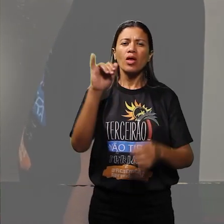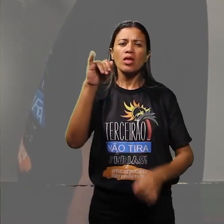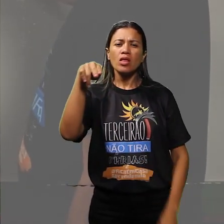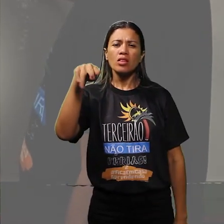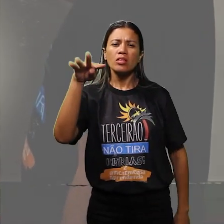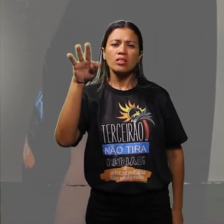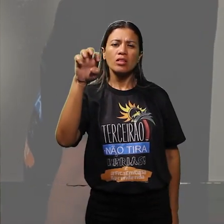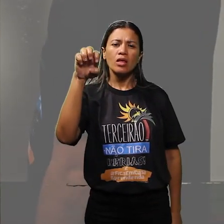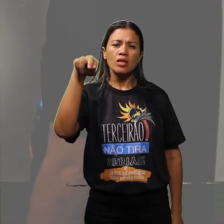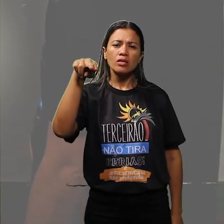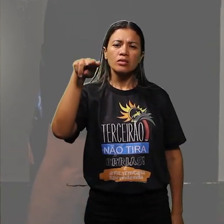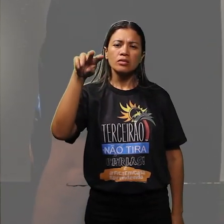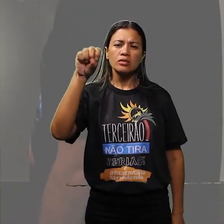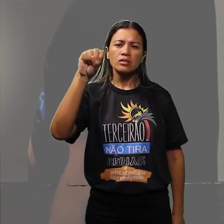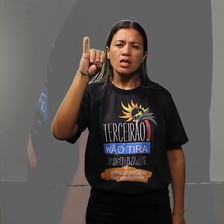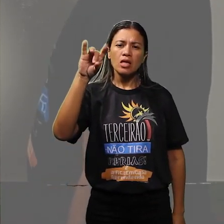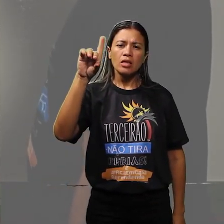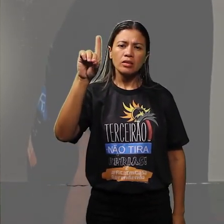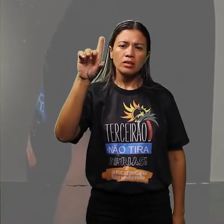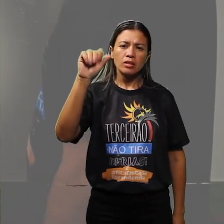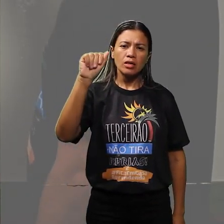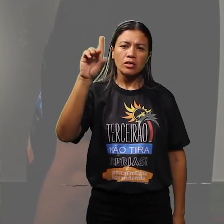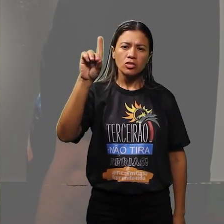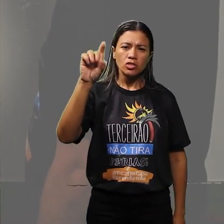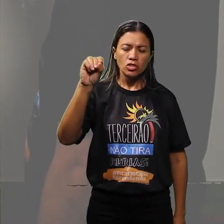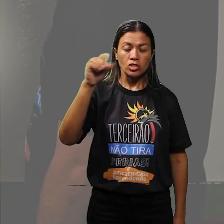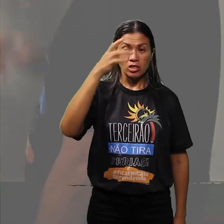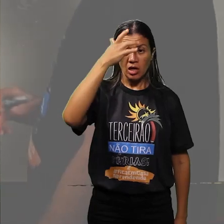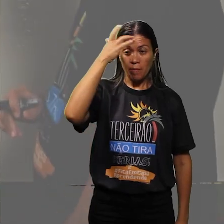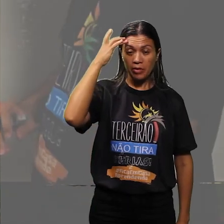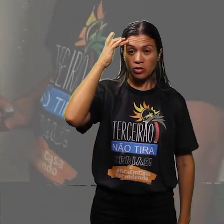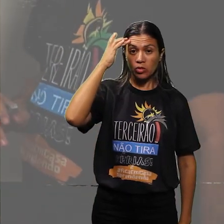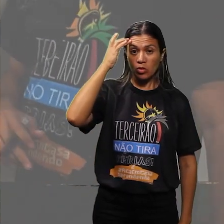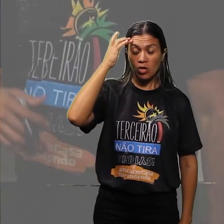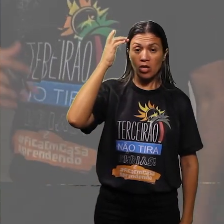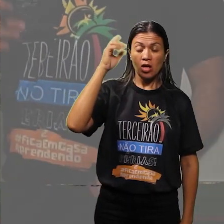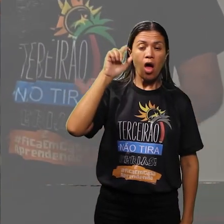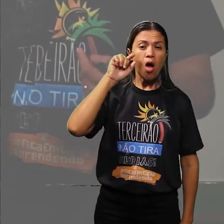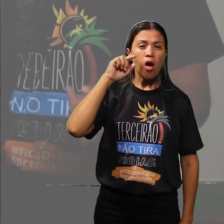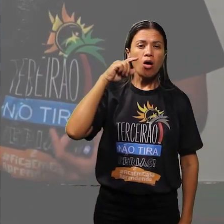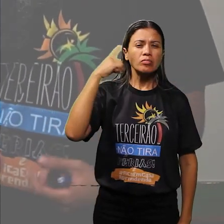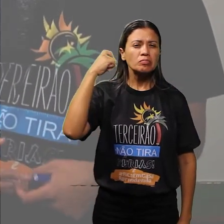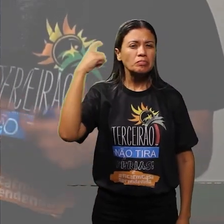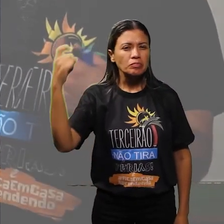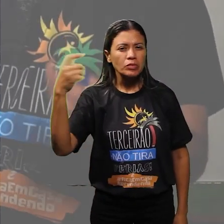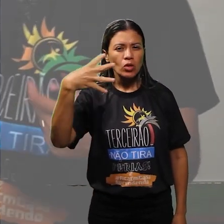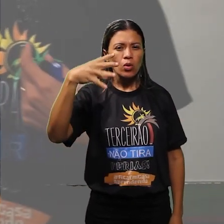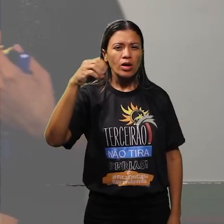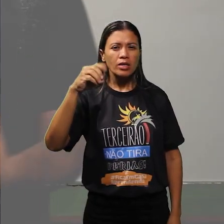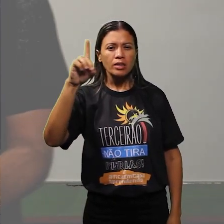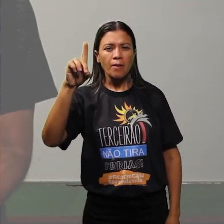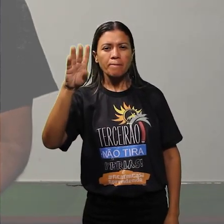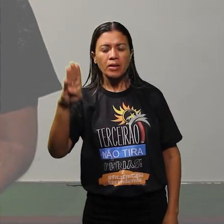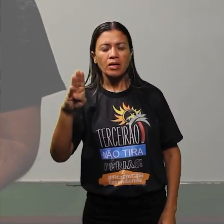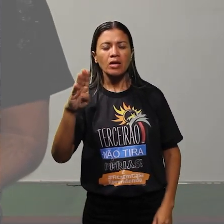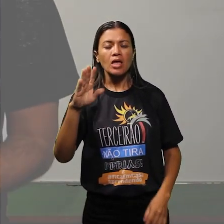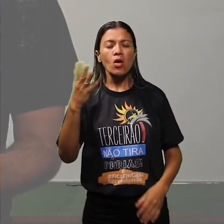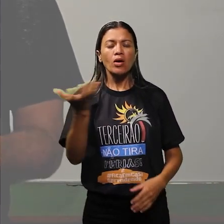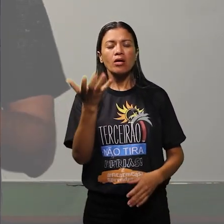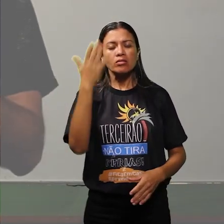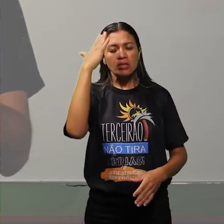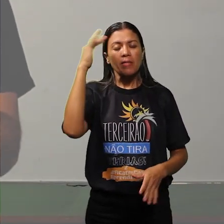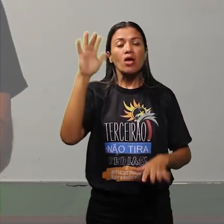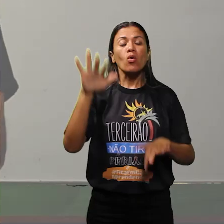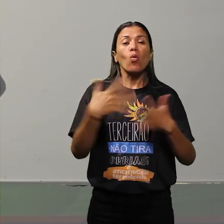seria a intensidade física da pessoa que emitiu os 40 decibéis. Só que eu quero saber o quê? Qual é o nível sonoro,